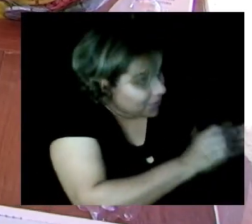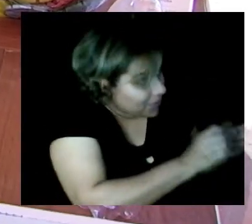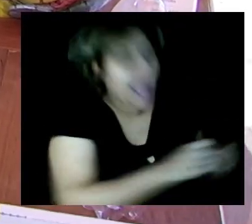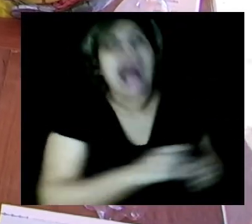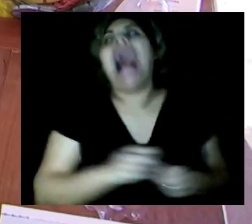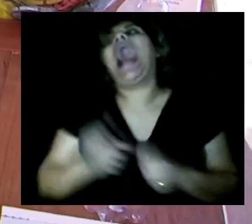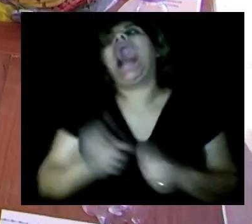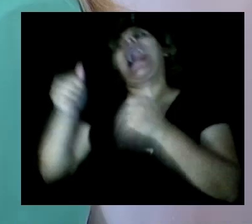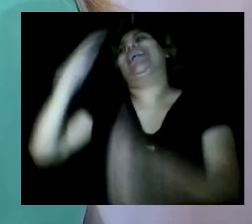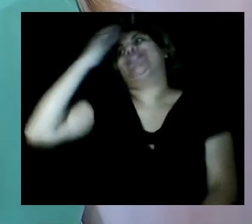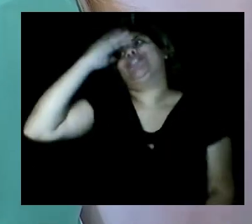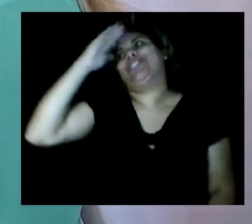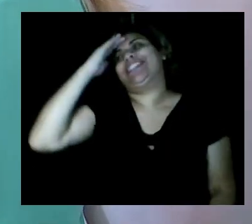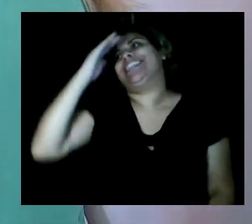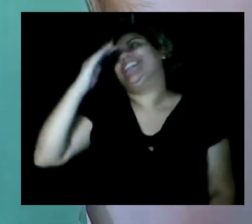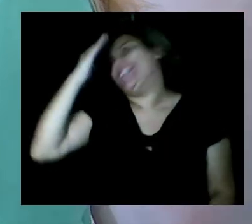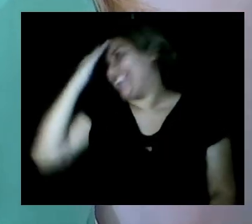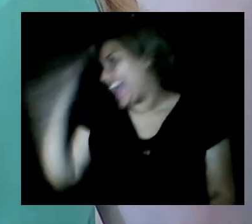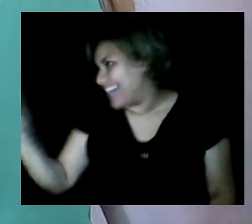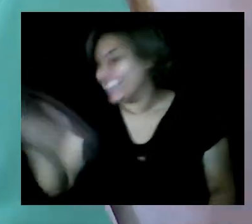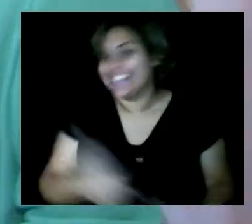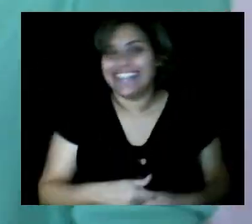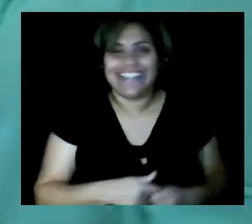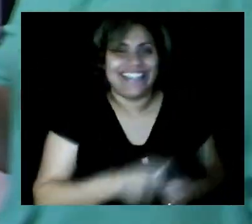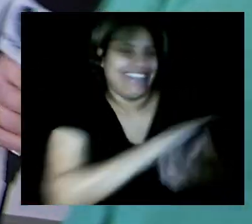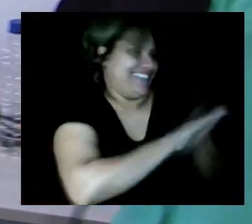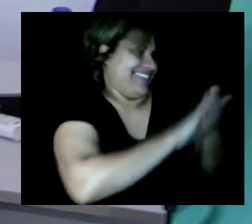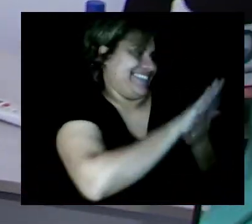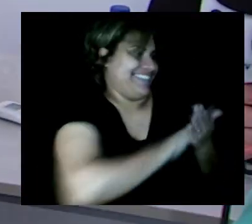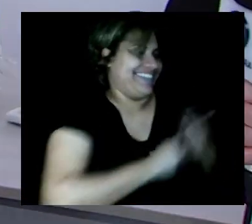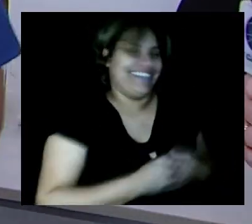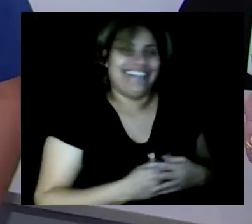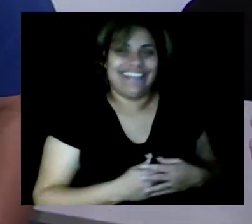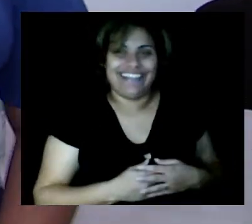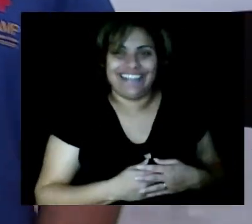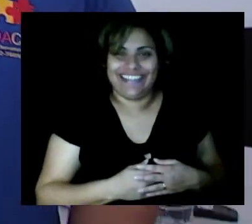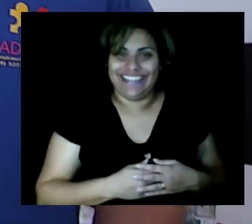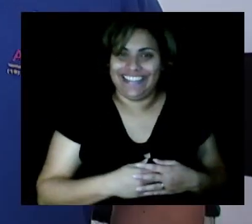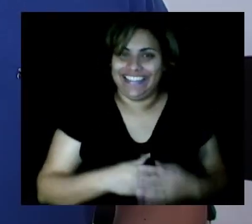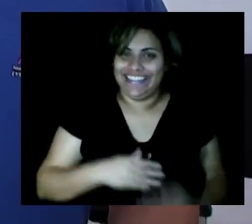Muito obrigada. De nada. Quer dar um tchauzinho?